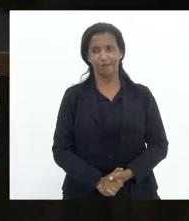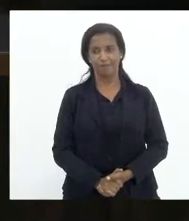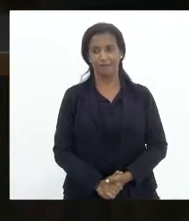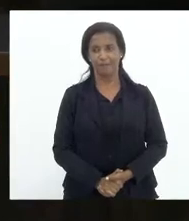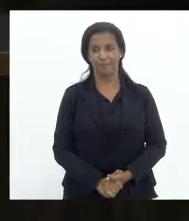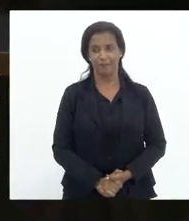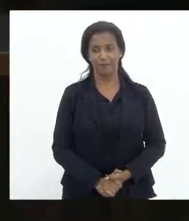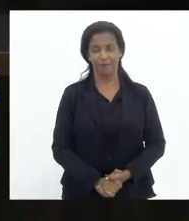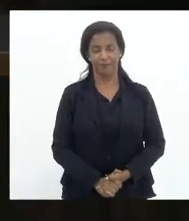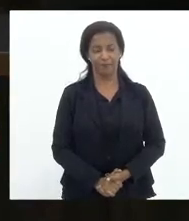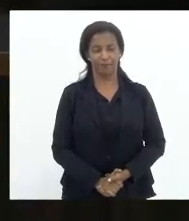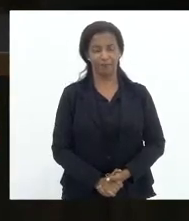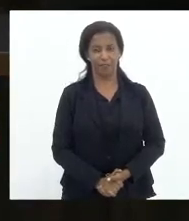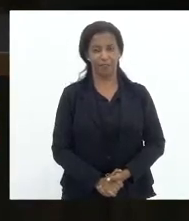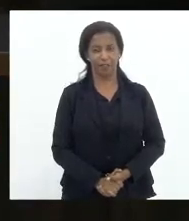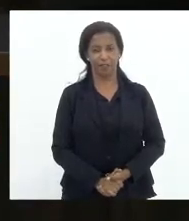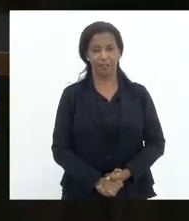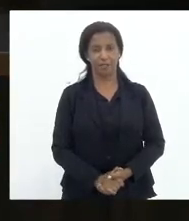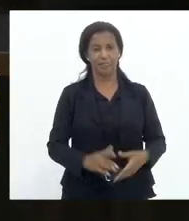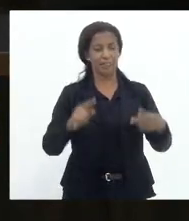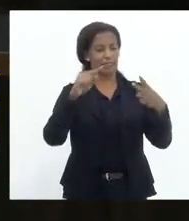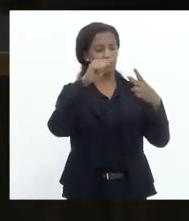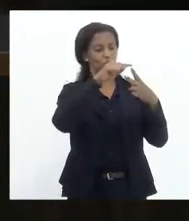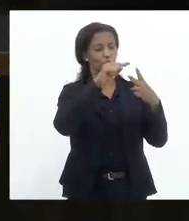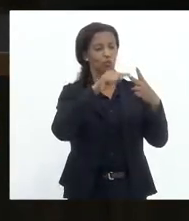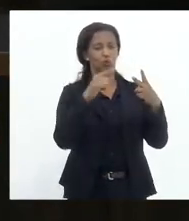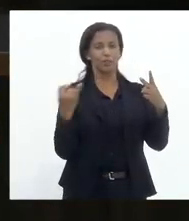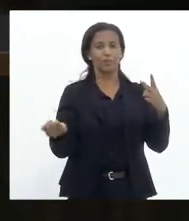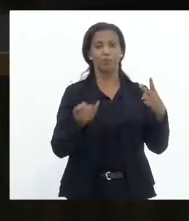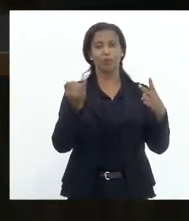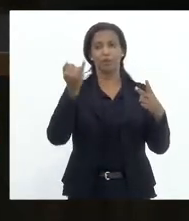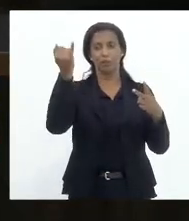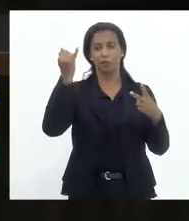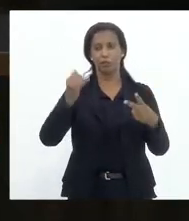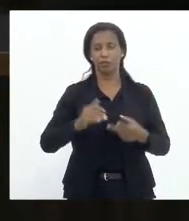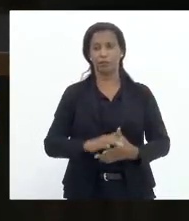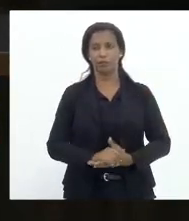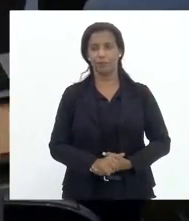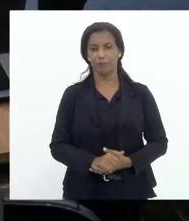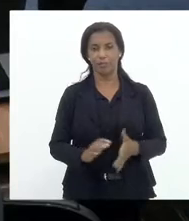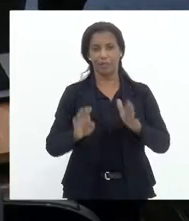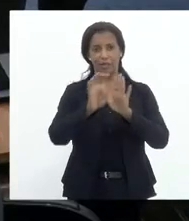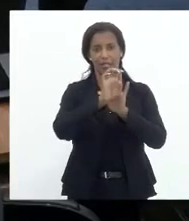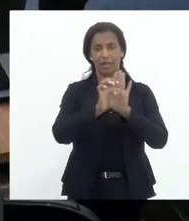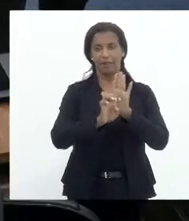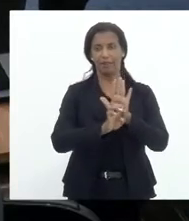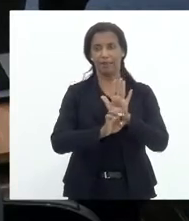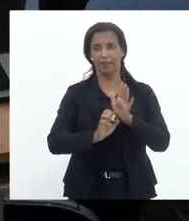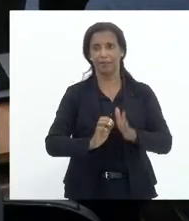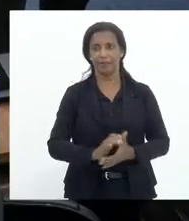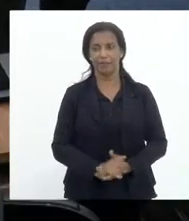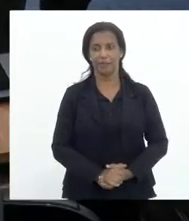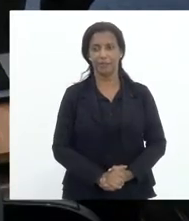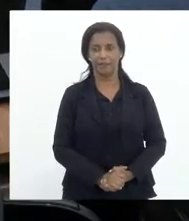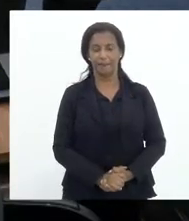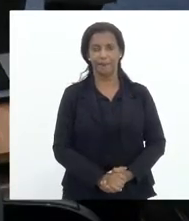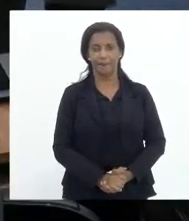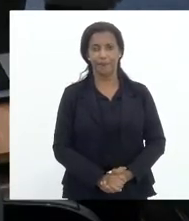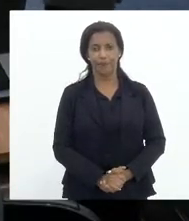eu já tenho informação que a dois destaques e não é assim mesmo né está